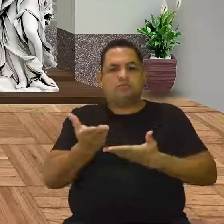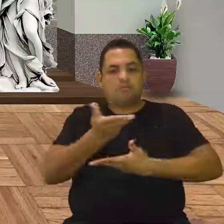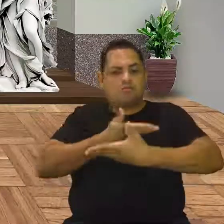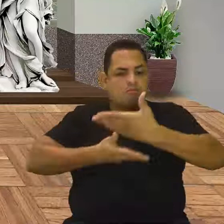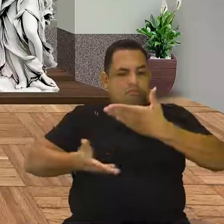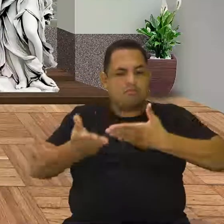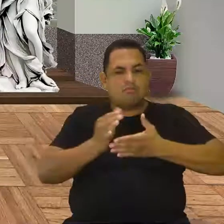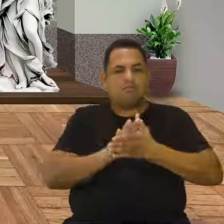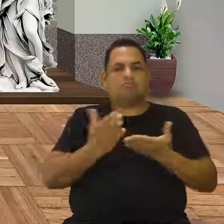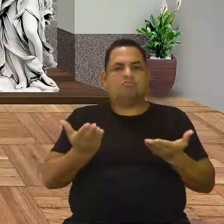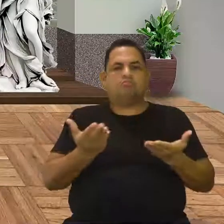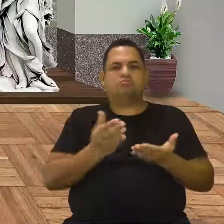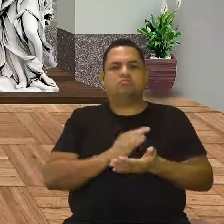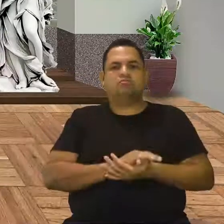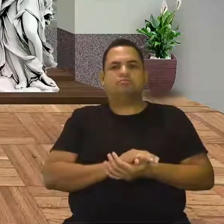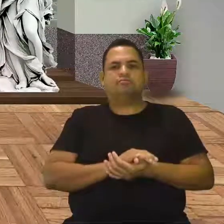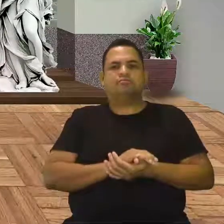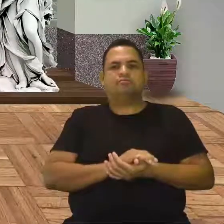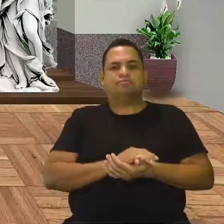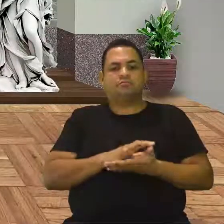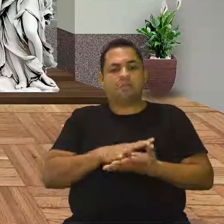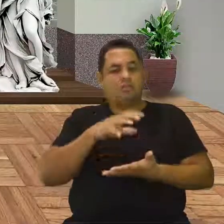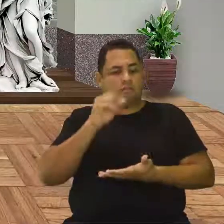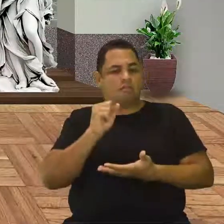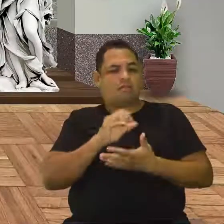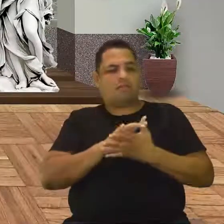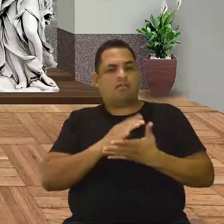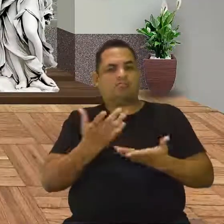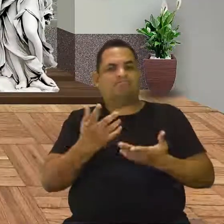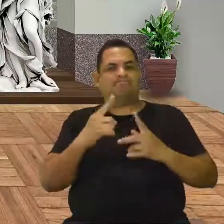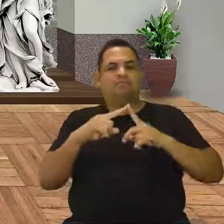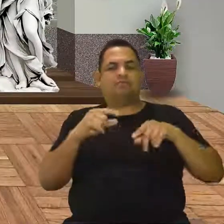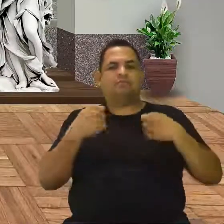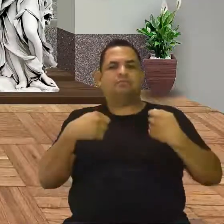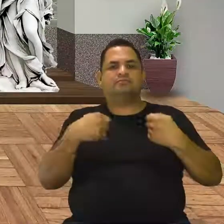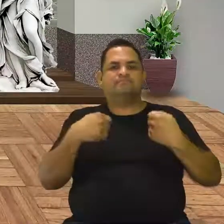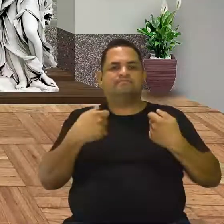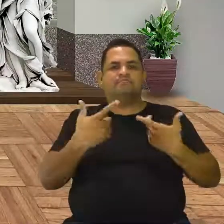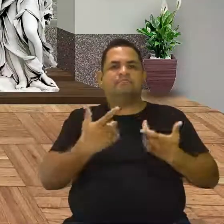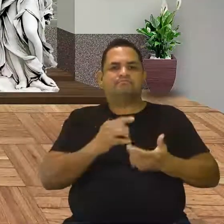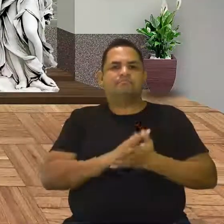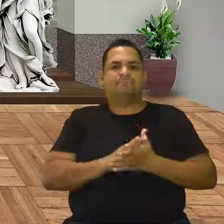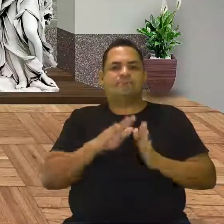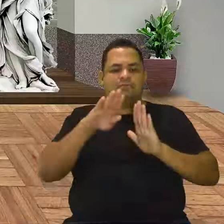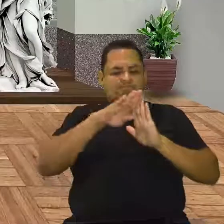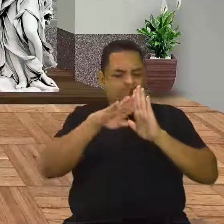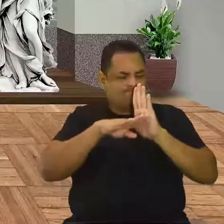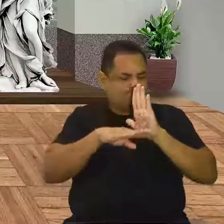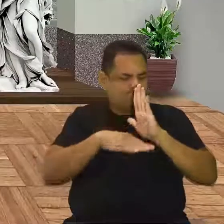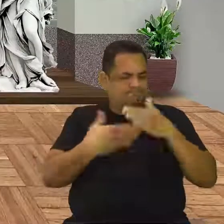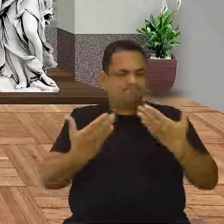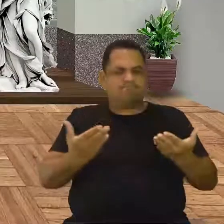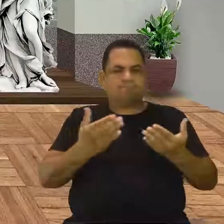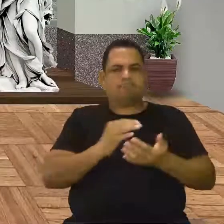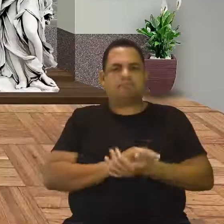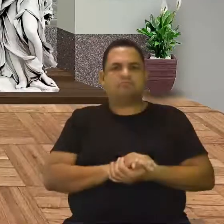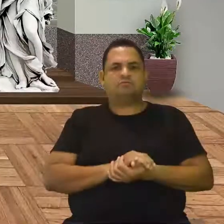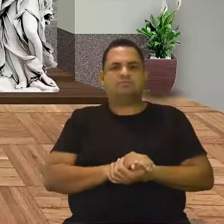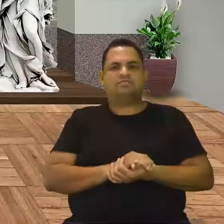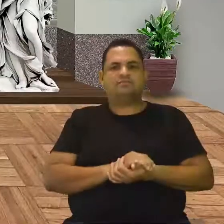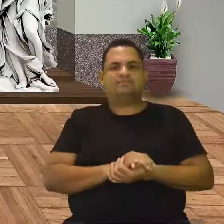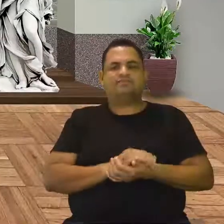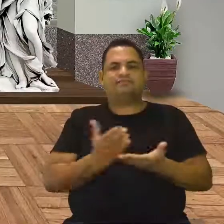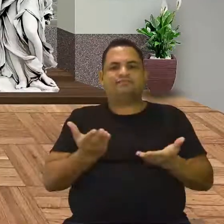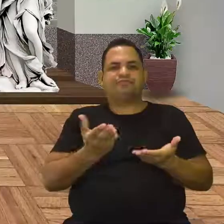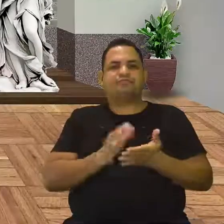produto chegar até eles. Então, assim, ganha muito? Ganha. Mas a exigência também é altíssima. Tá bom? Fique esperto. Se você quer se